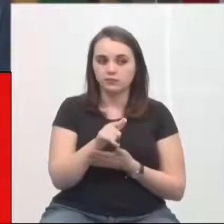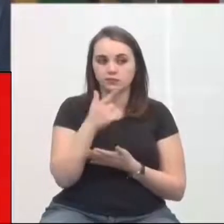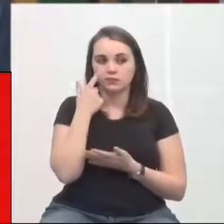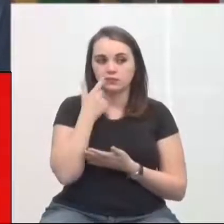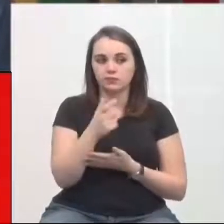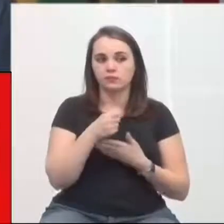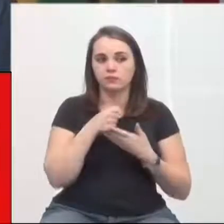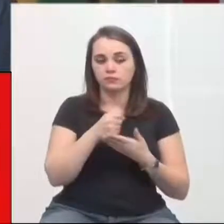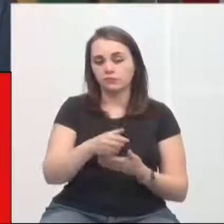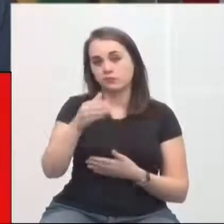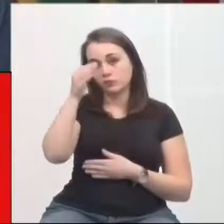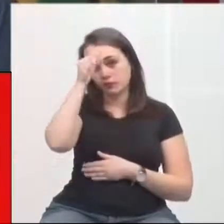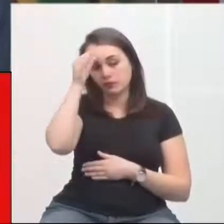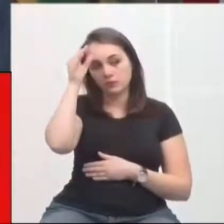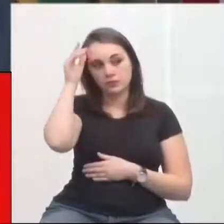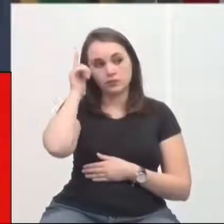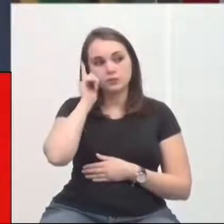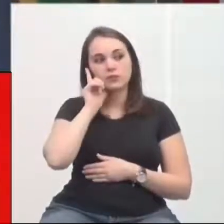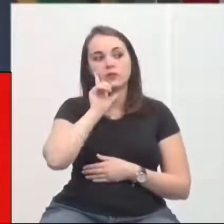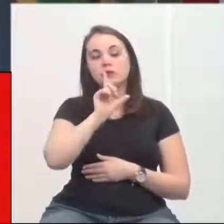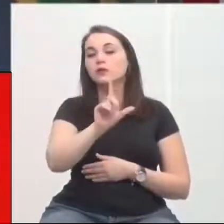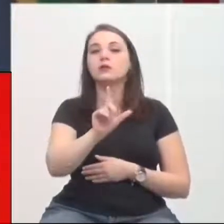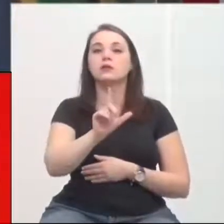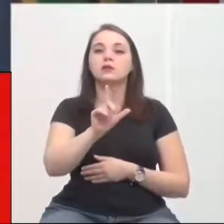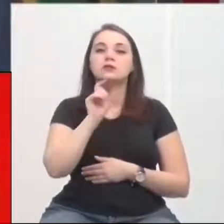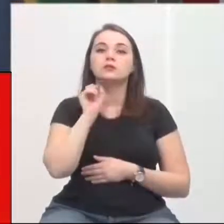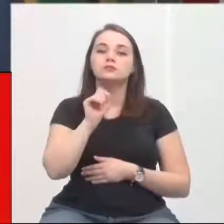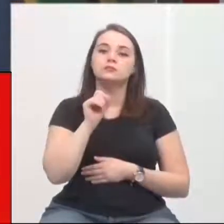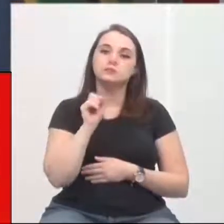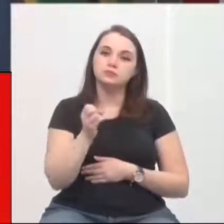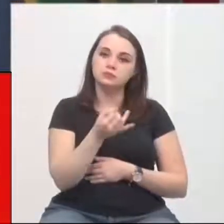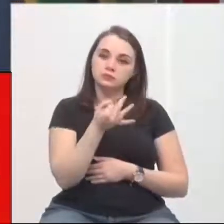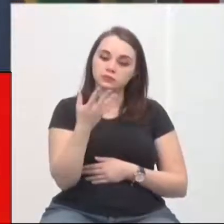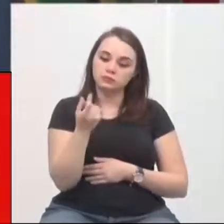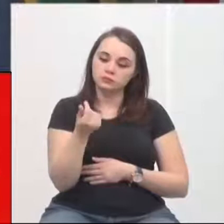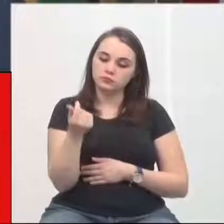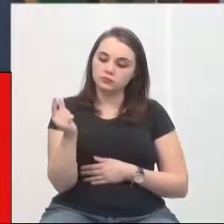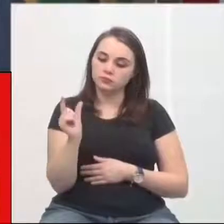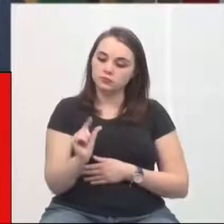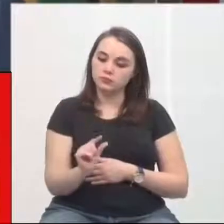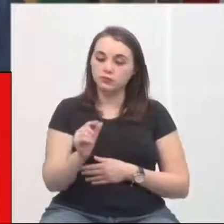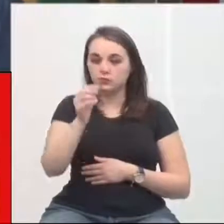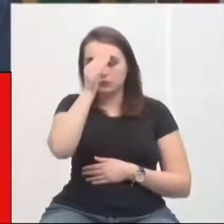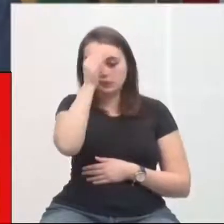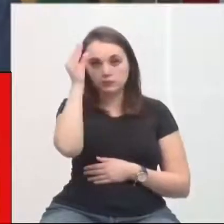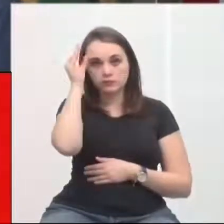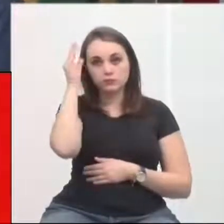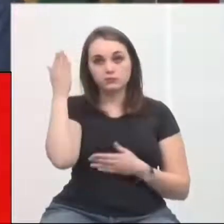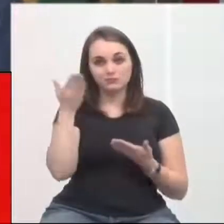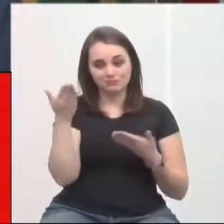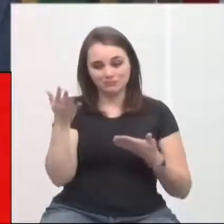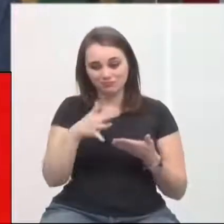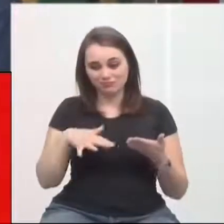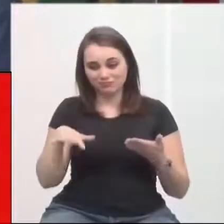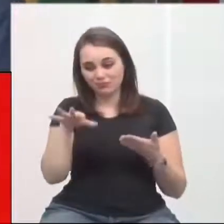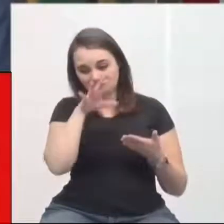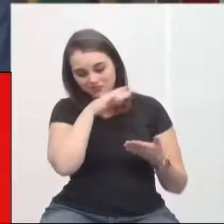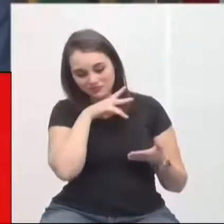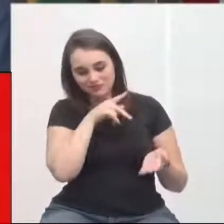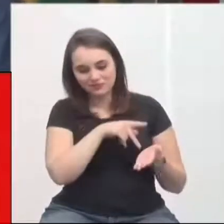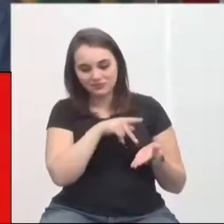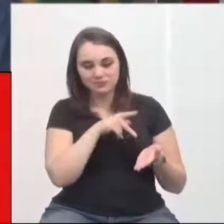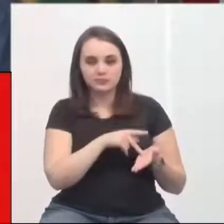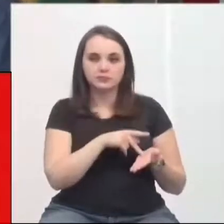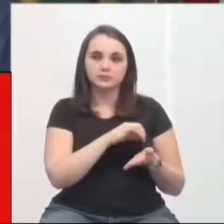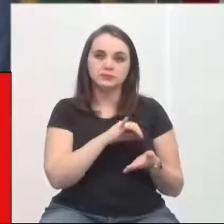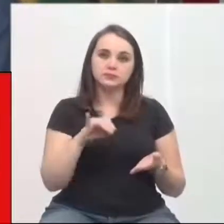do município, de conseguir uma redução nesses custos. Criciúma vai mal nesse quesito. Quer dizer,